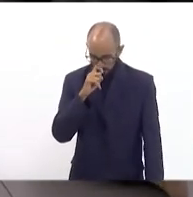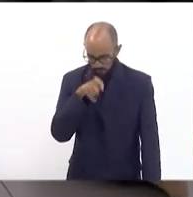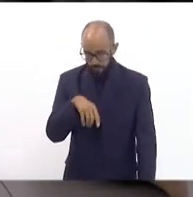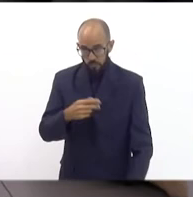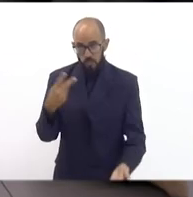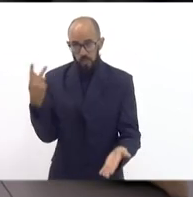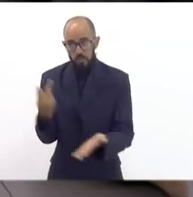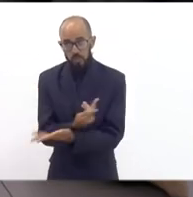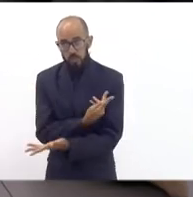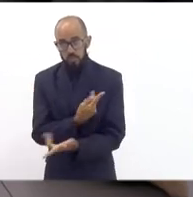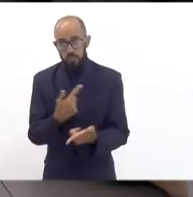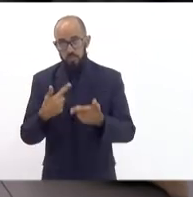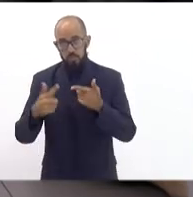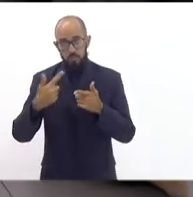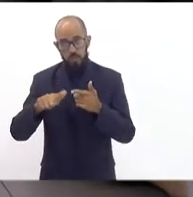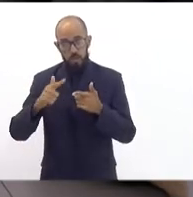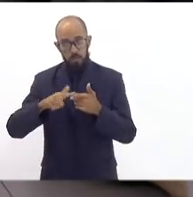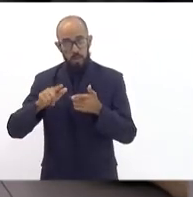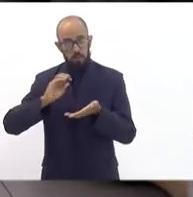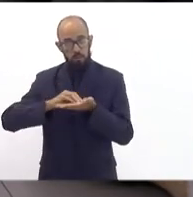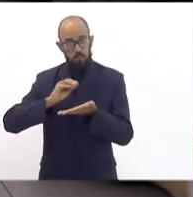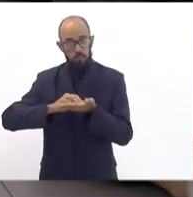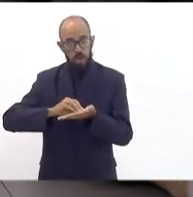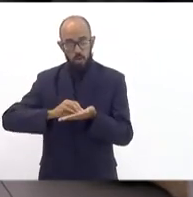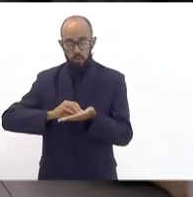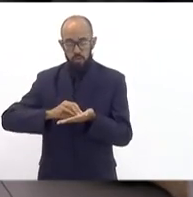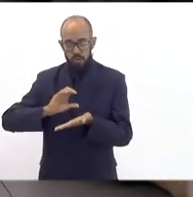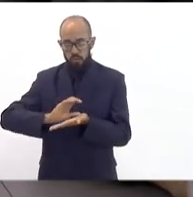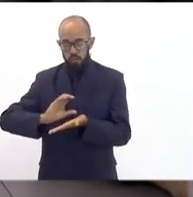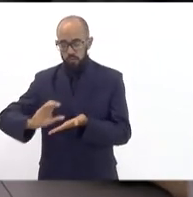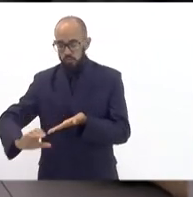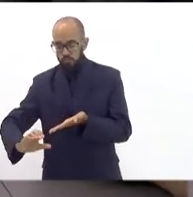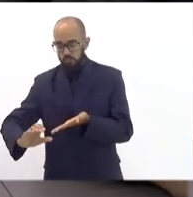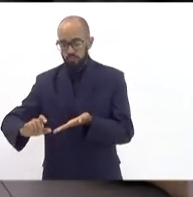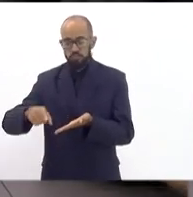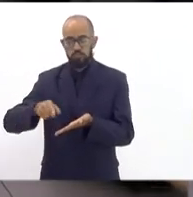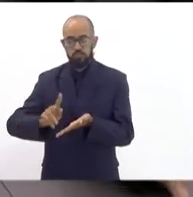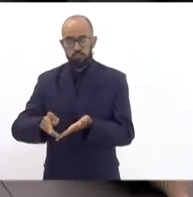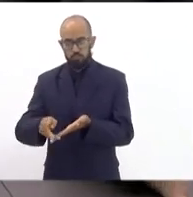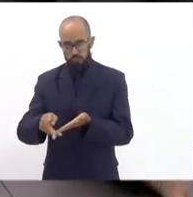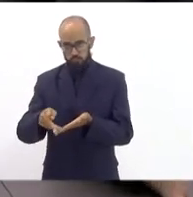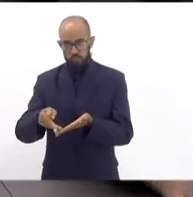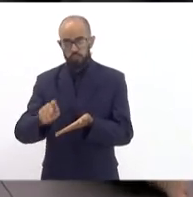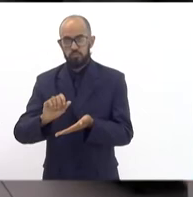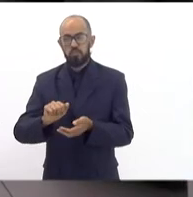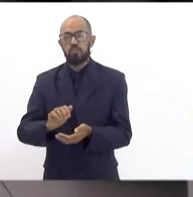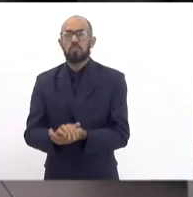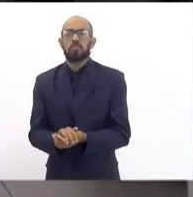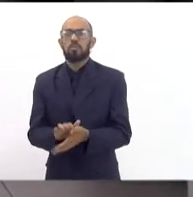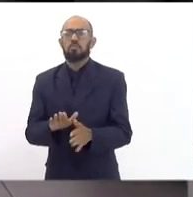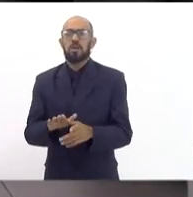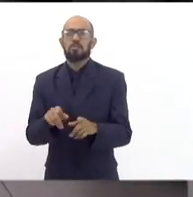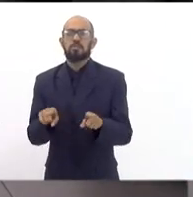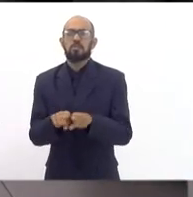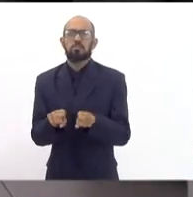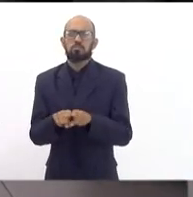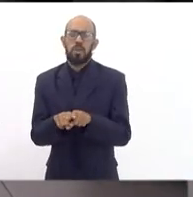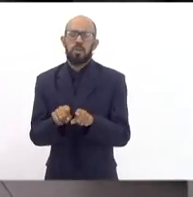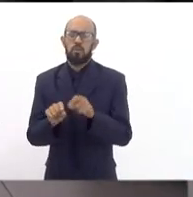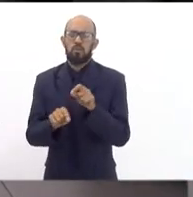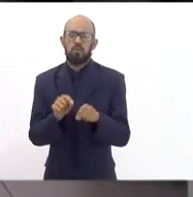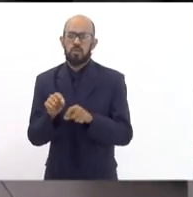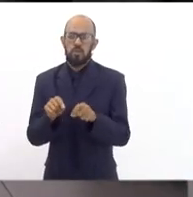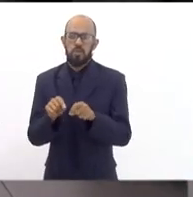achado, né, a ausência de fiscalização permanente dos investimentos, né, mas esse achado especificamente ele foi sobrestado pelo